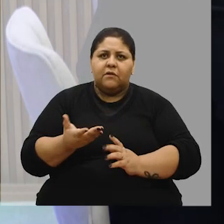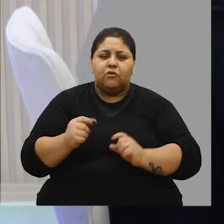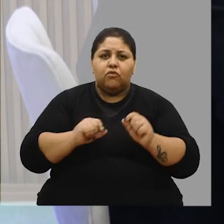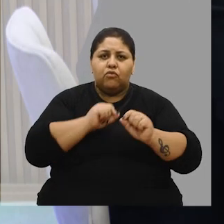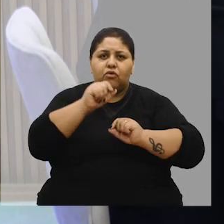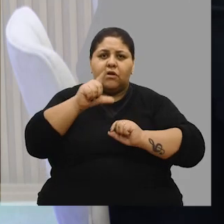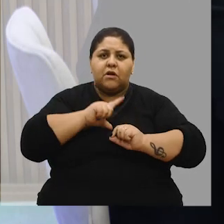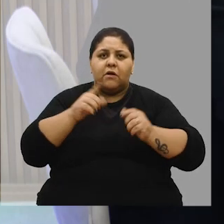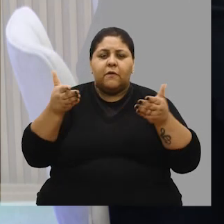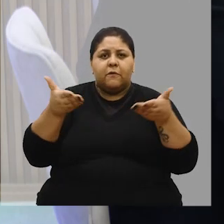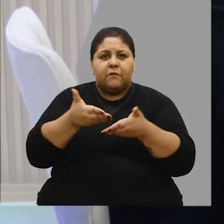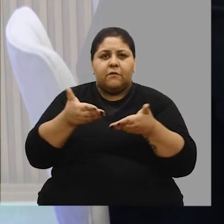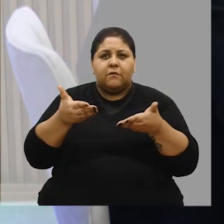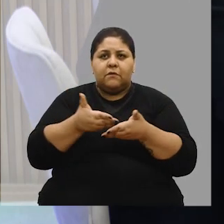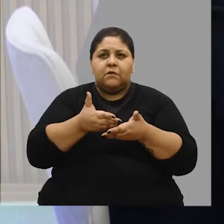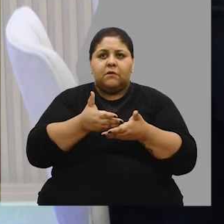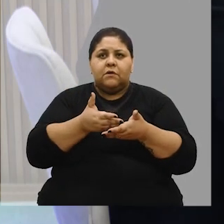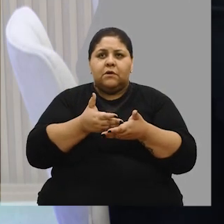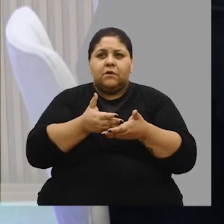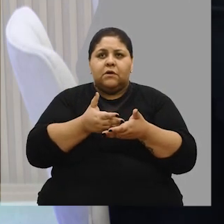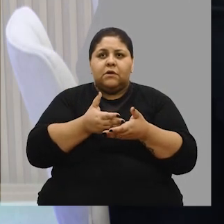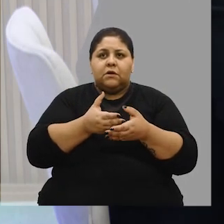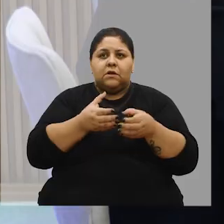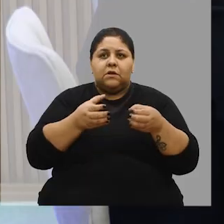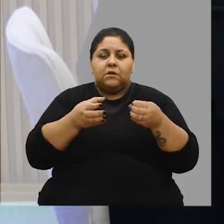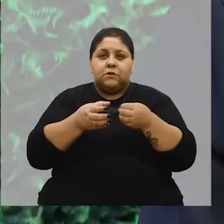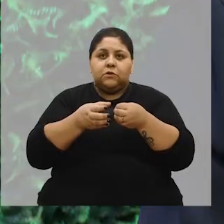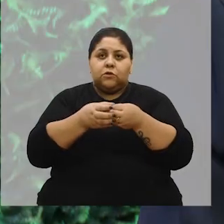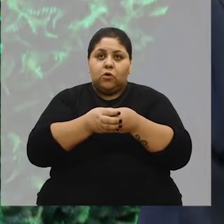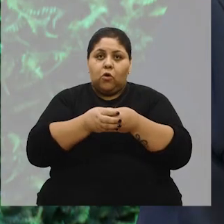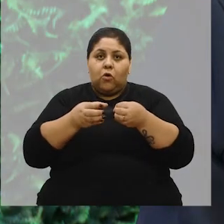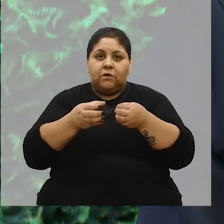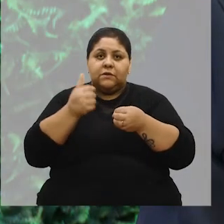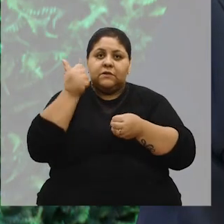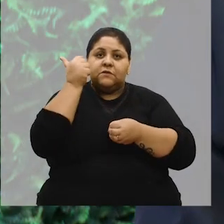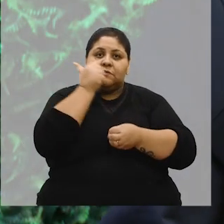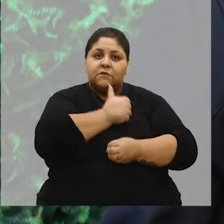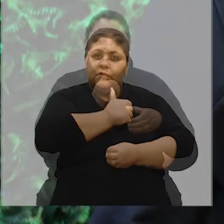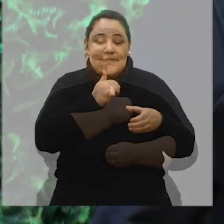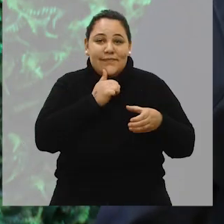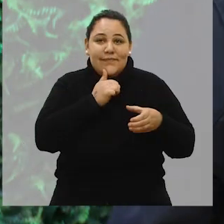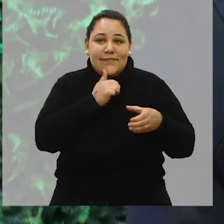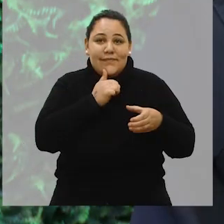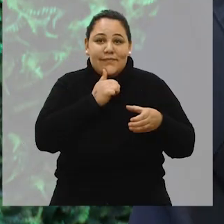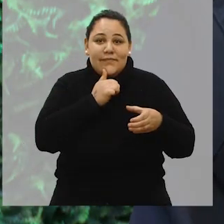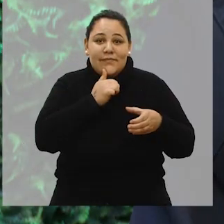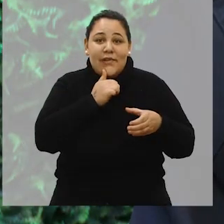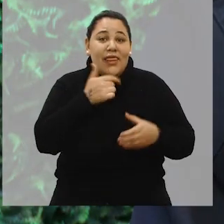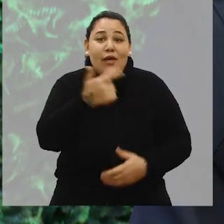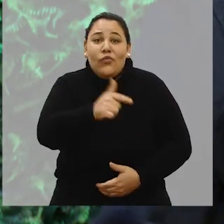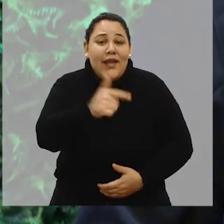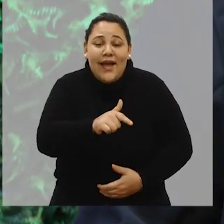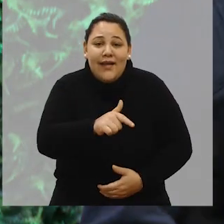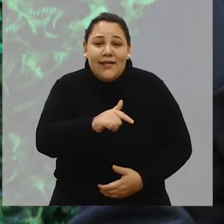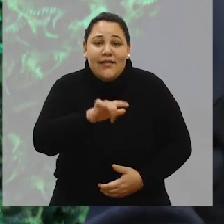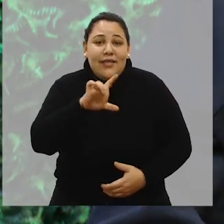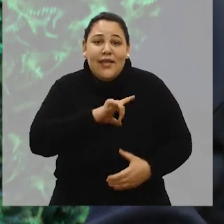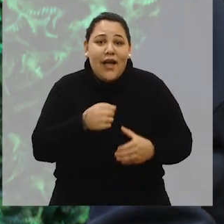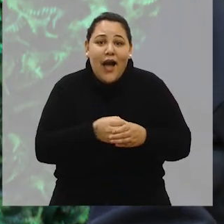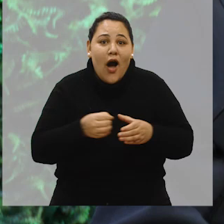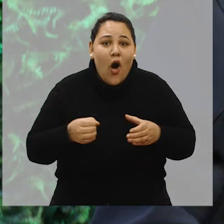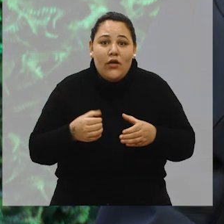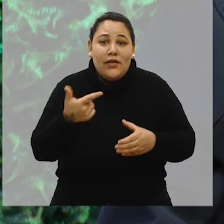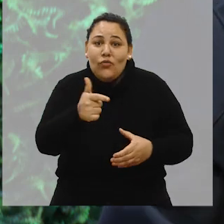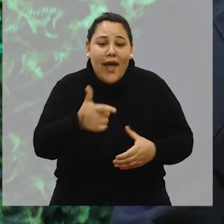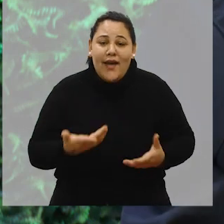nós temos hoje, que são as cotas femininas. Não tem que ter cota. A mulher tem que ir